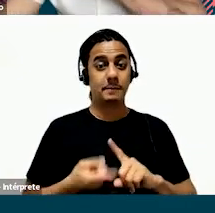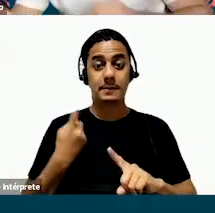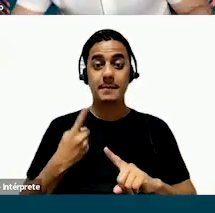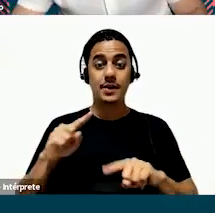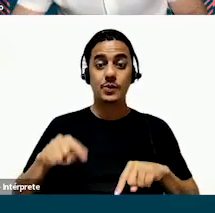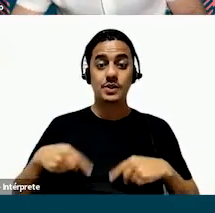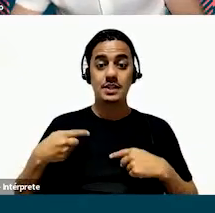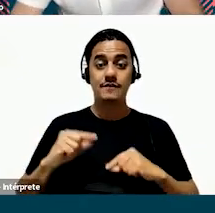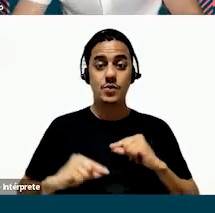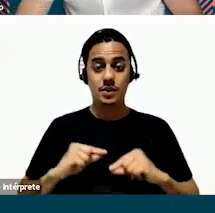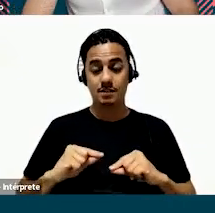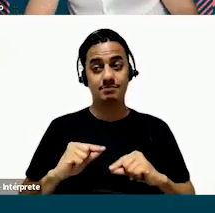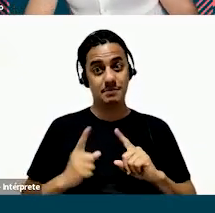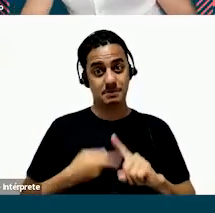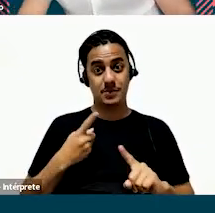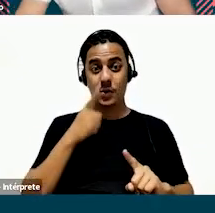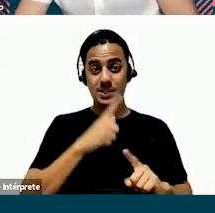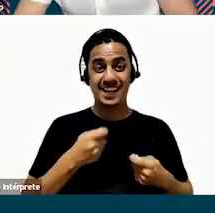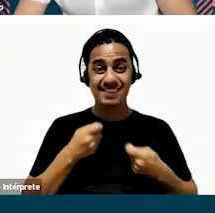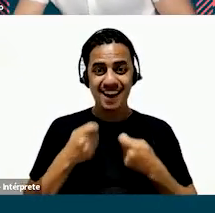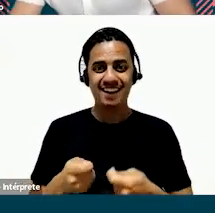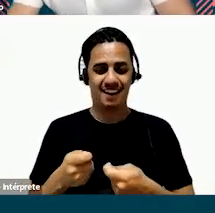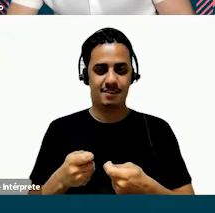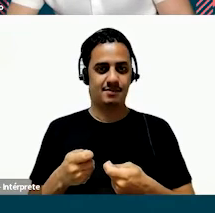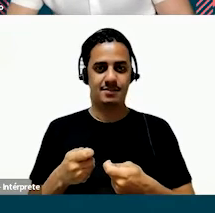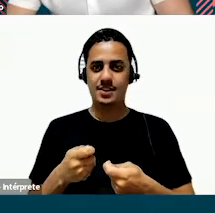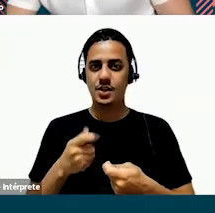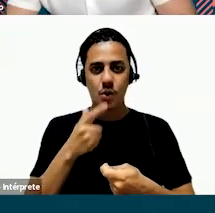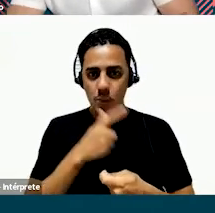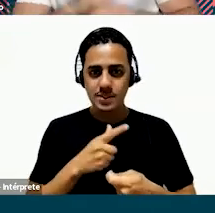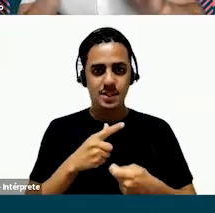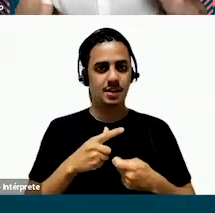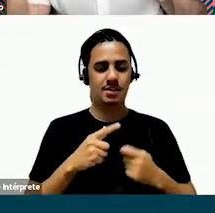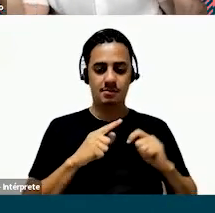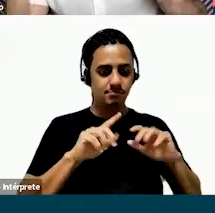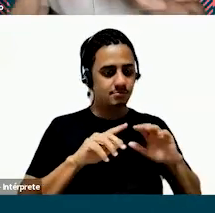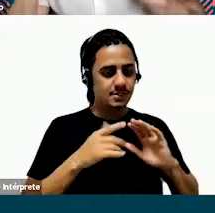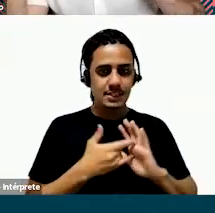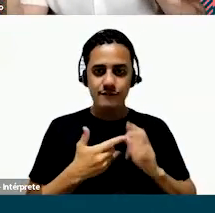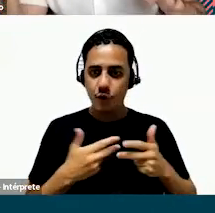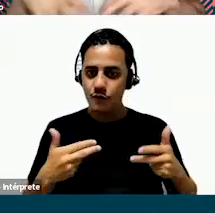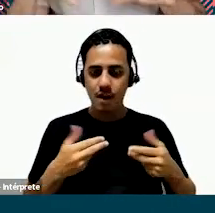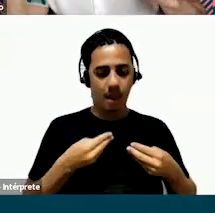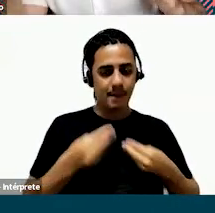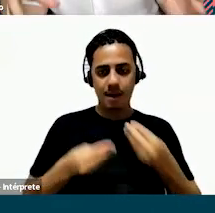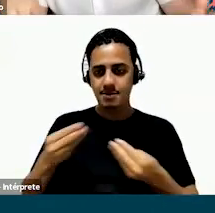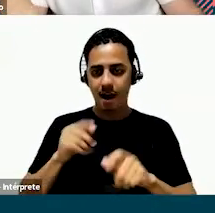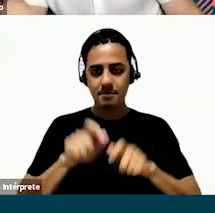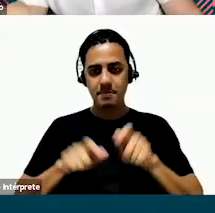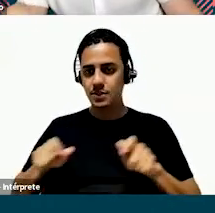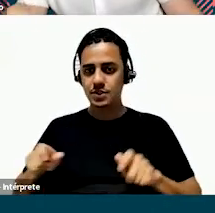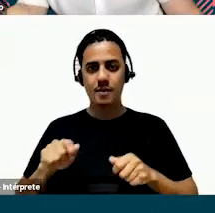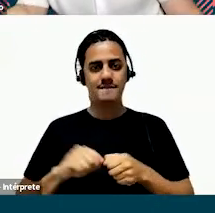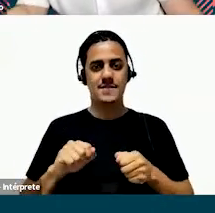E aí, quais que eram os desafios, então? Primeiro, entregar, colocar a mão, terminar, desenvolver alguma coisa que pudesse ir para a mão